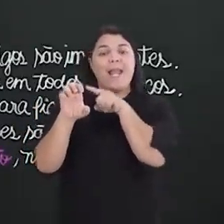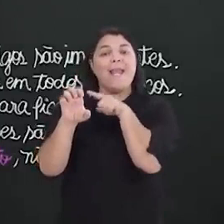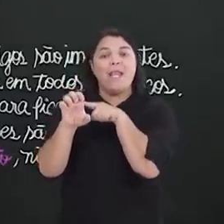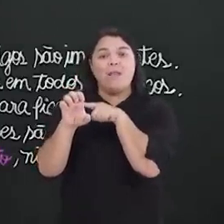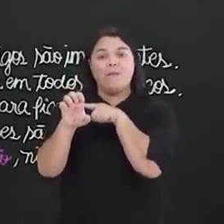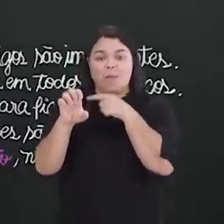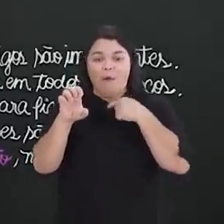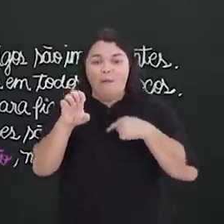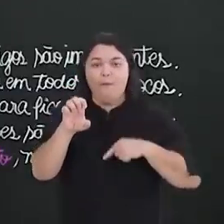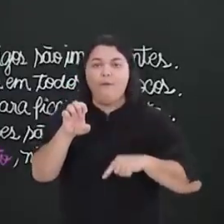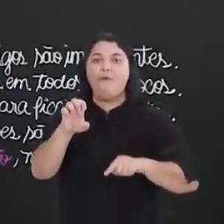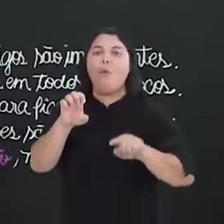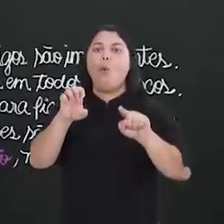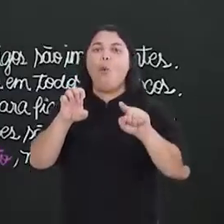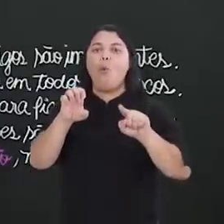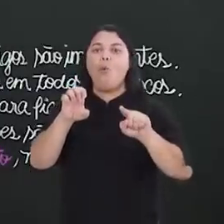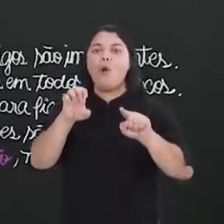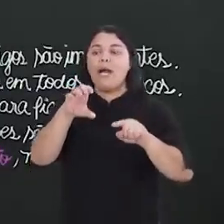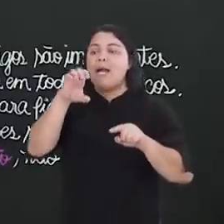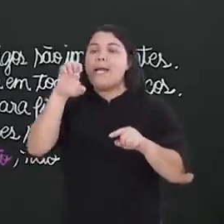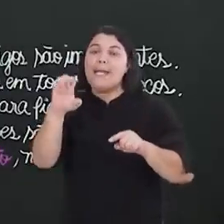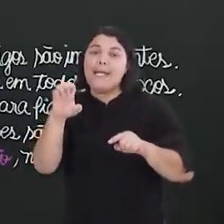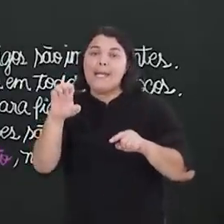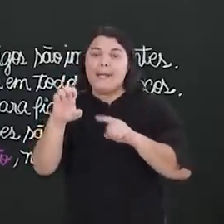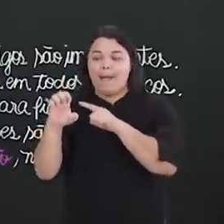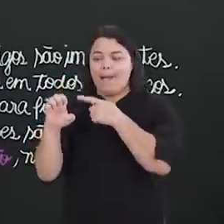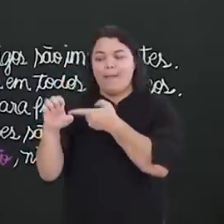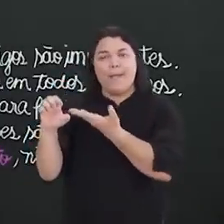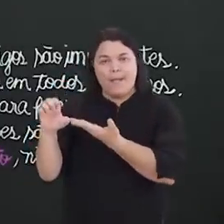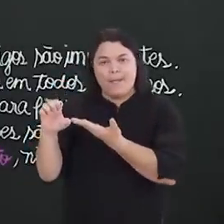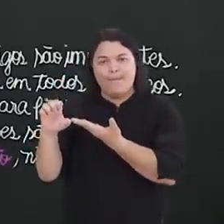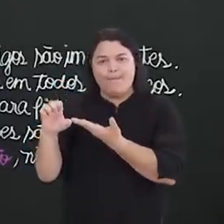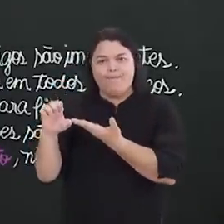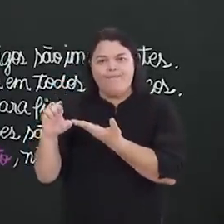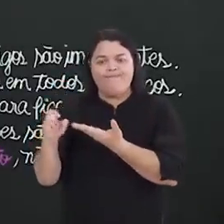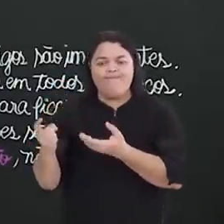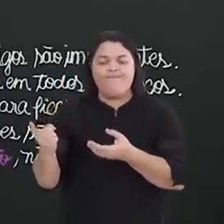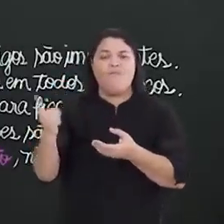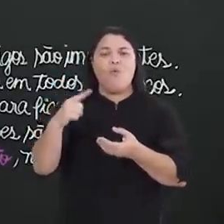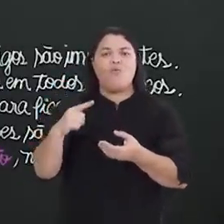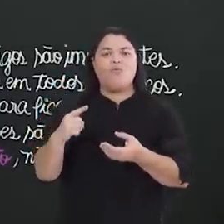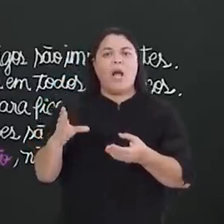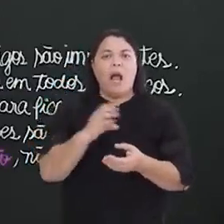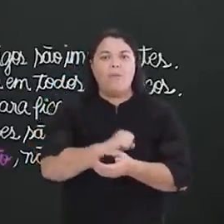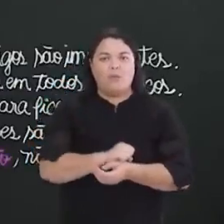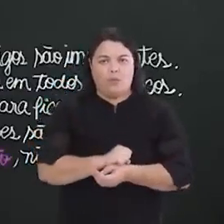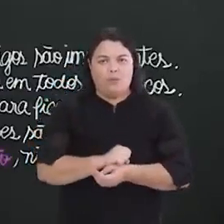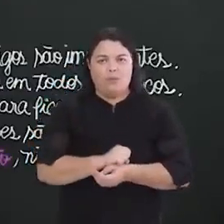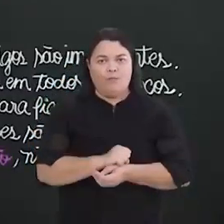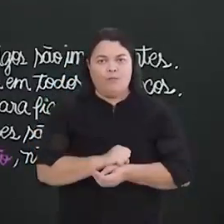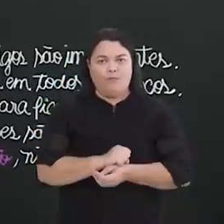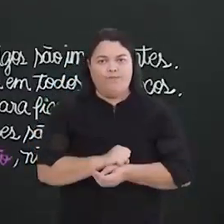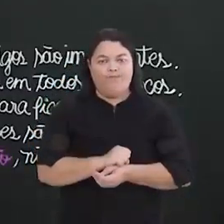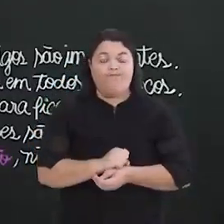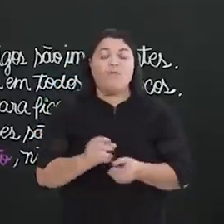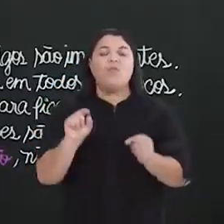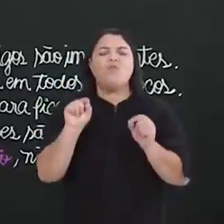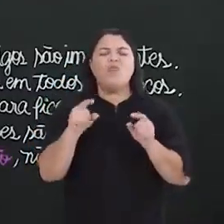valor aditivo. Vou e volto já. Nesse caso, é um caso de oração